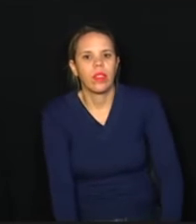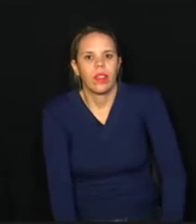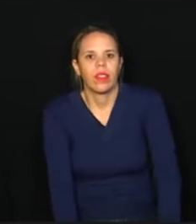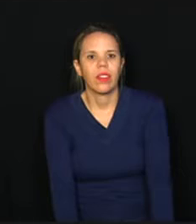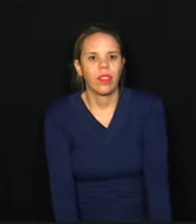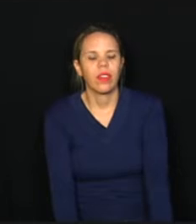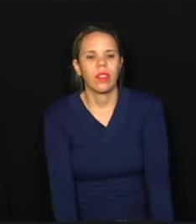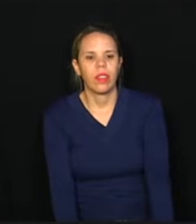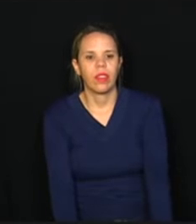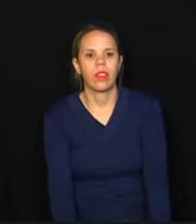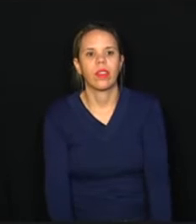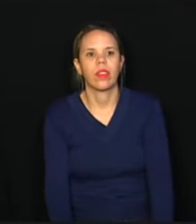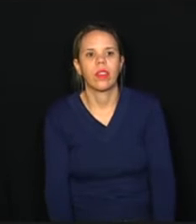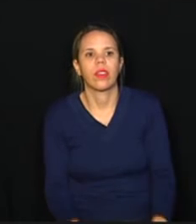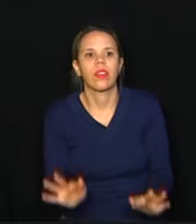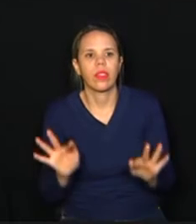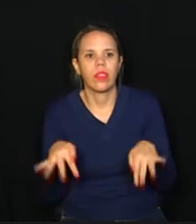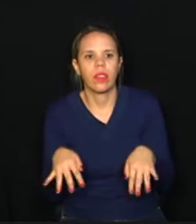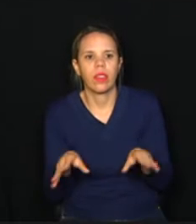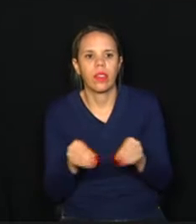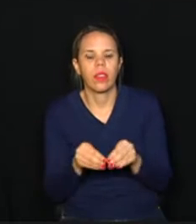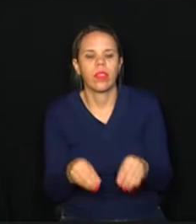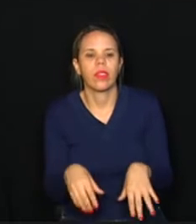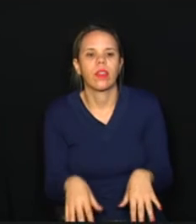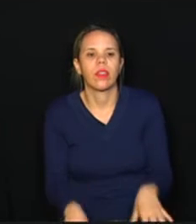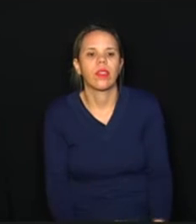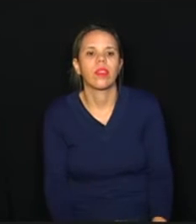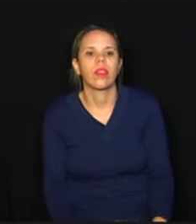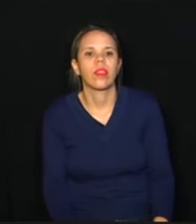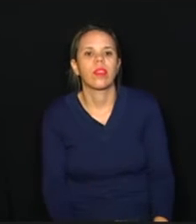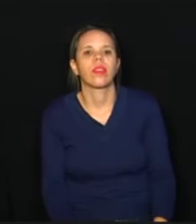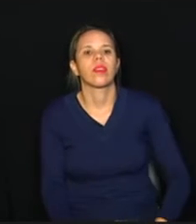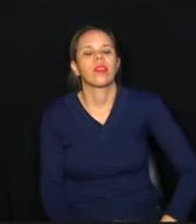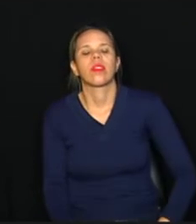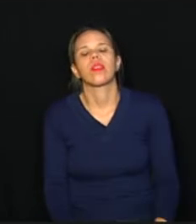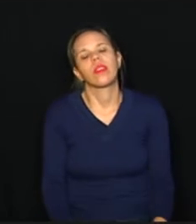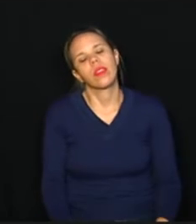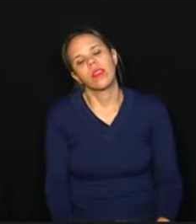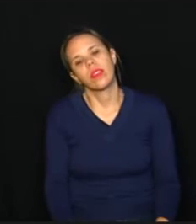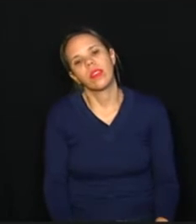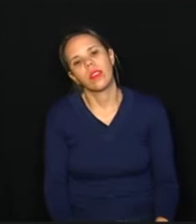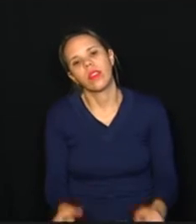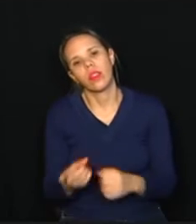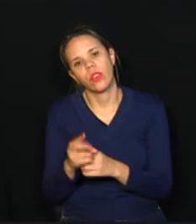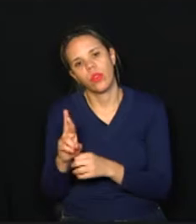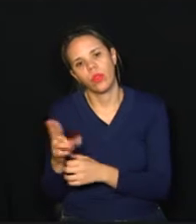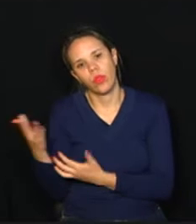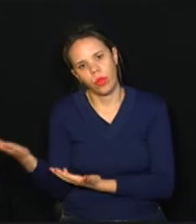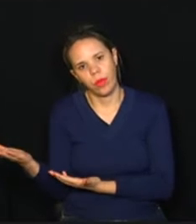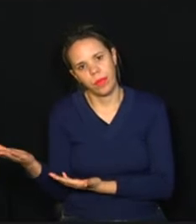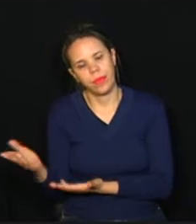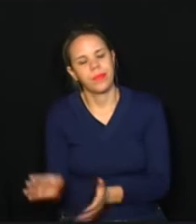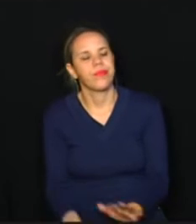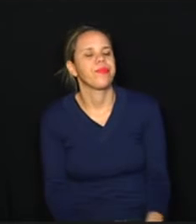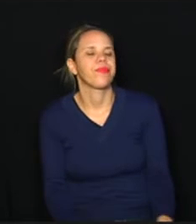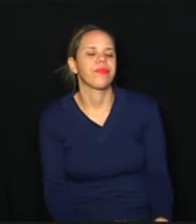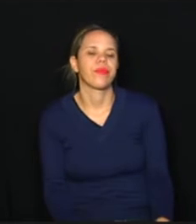a Helena faz o encerramento? Então, tá bom. Doutor Horácio.